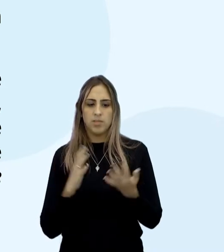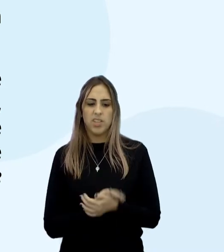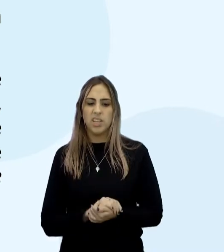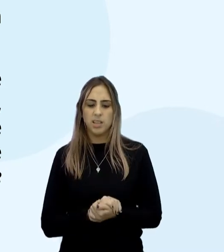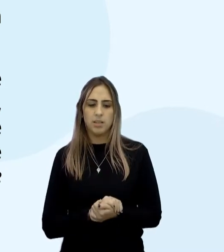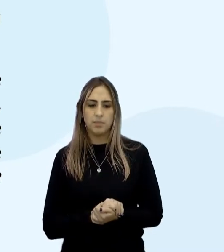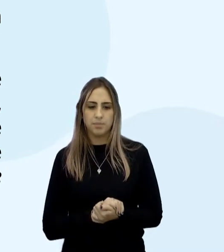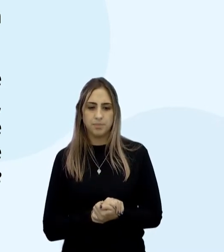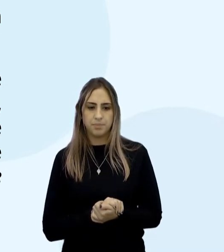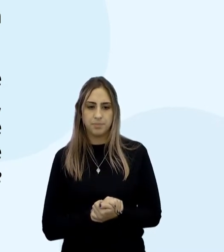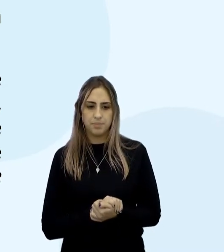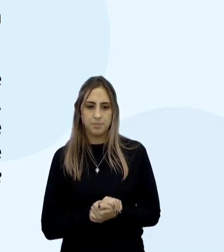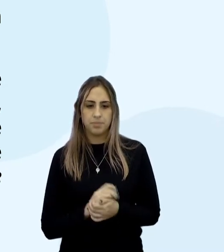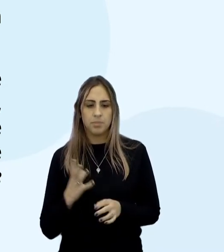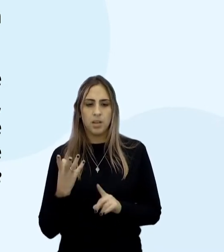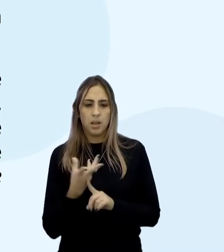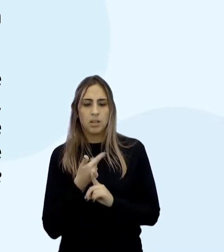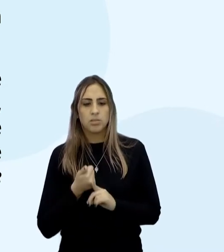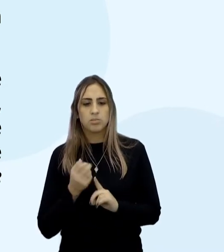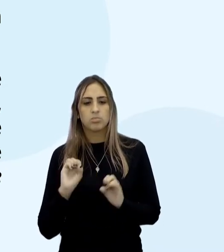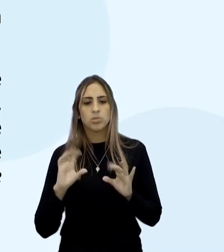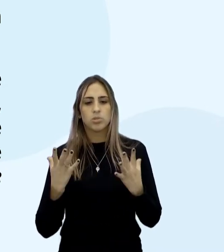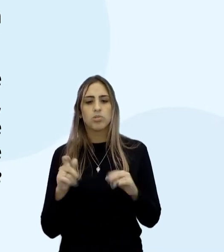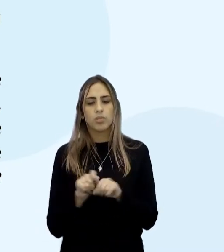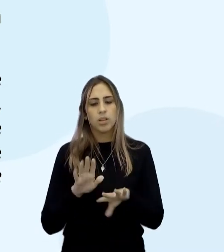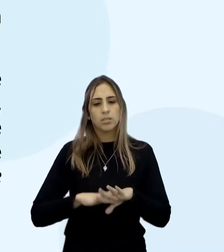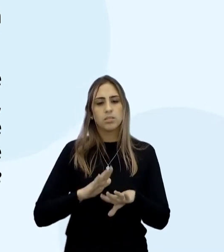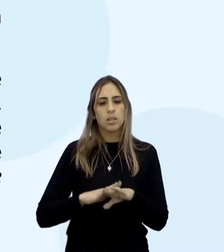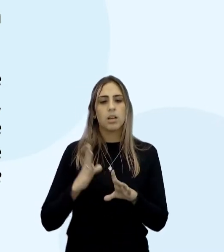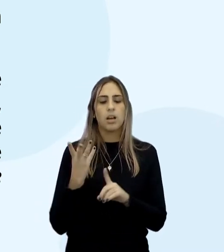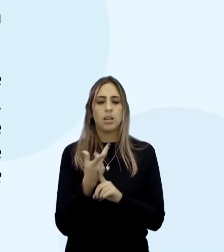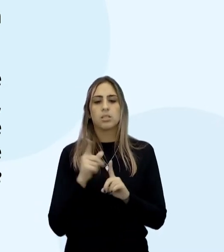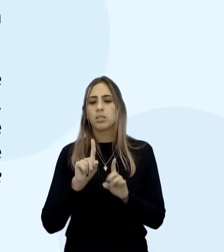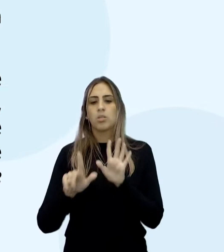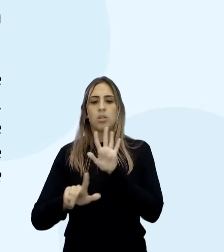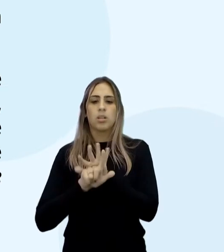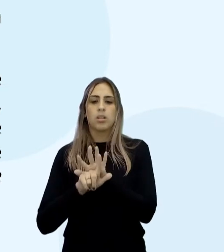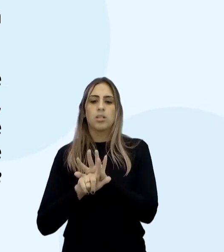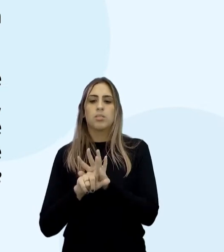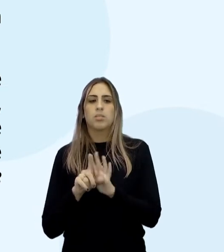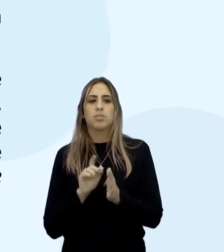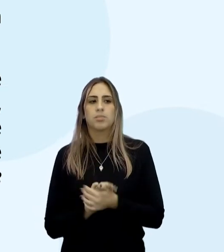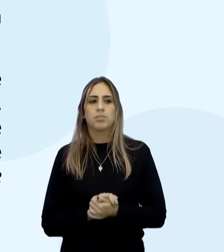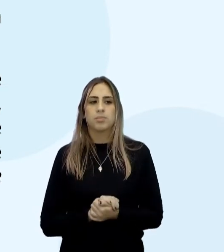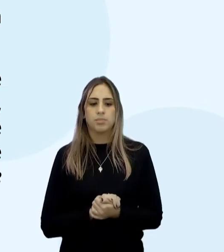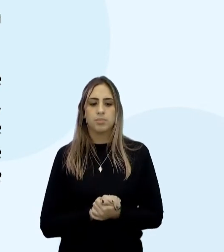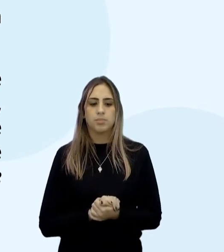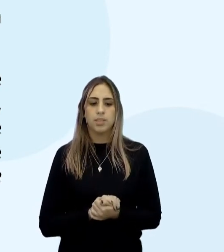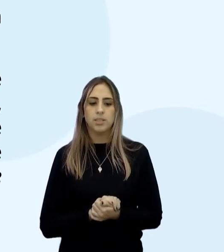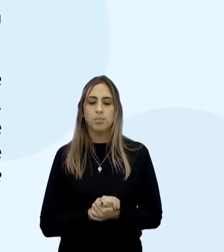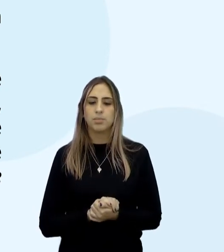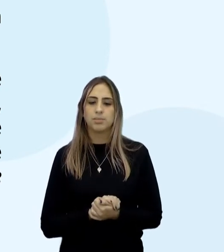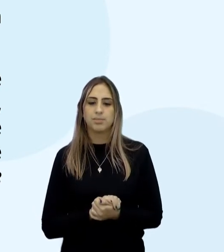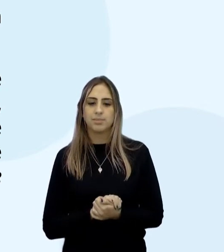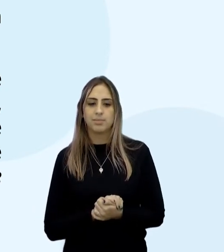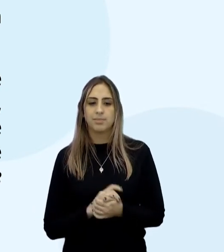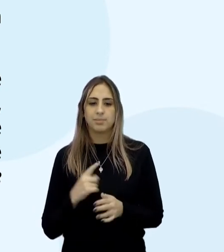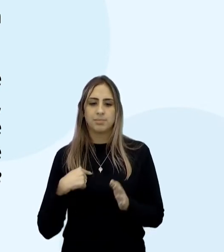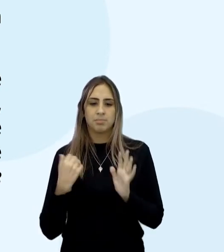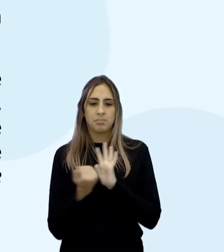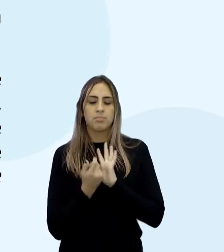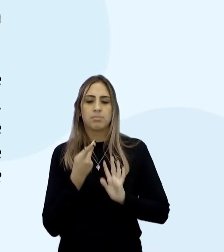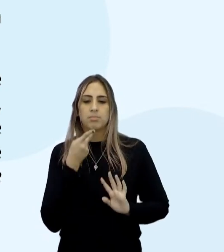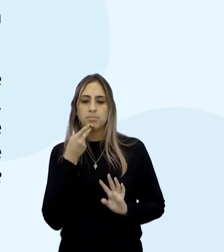solução errada. A arte é a solução. Faça arte, não leis. Então, de novo aqui, ó, temos a marca da